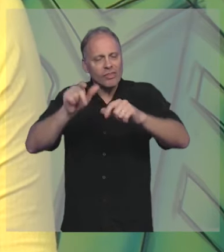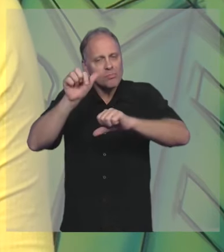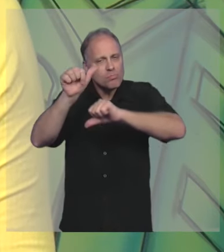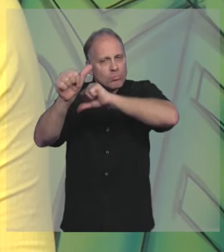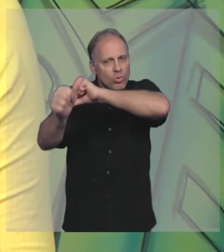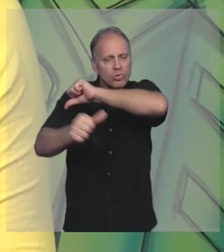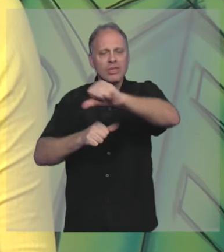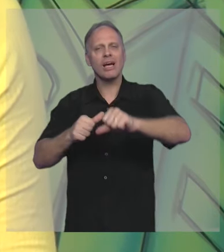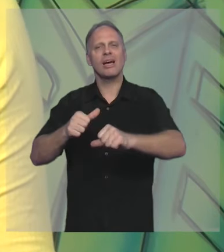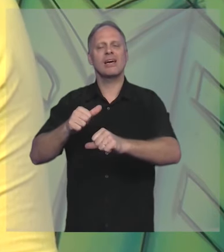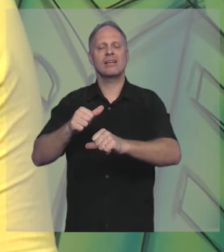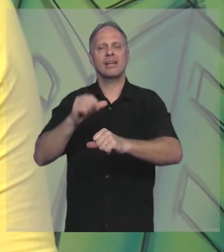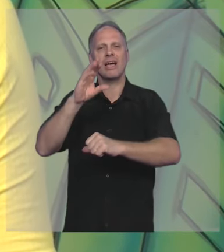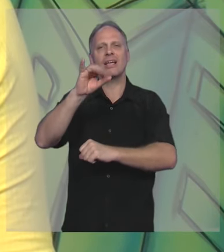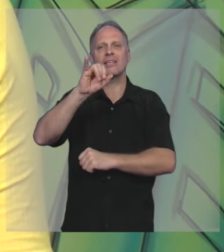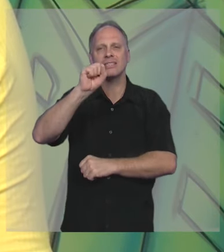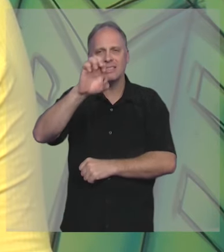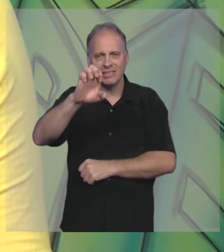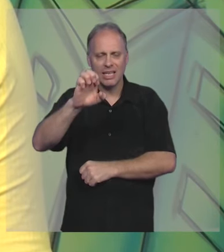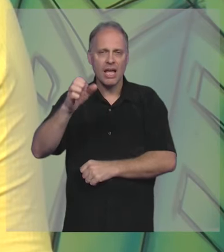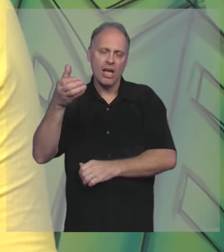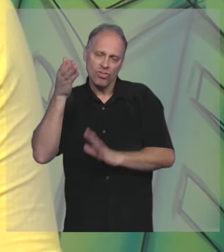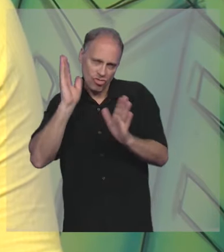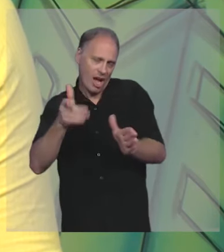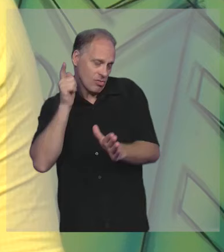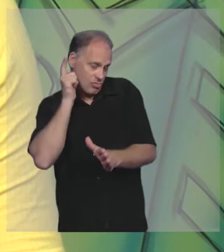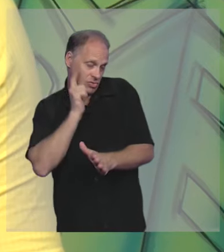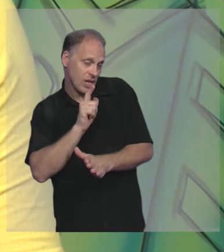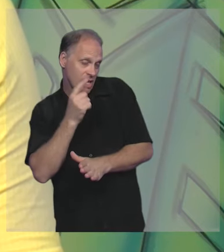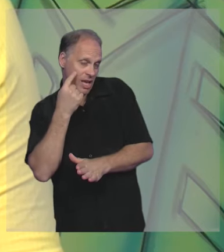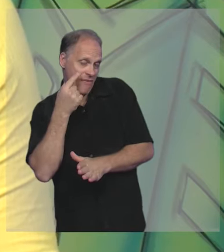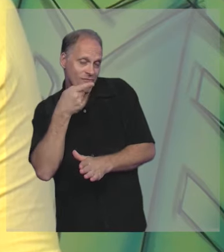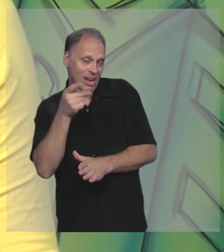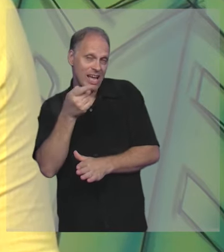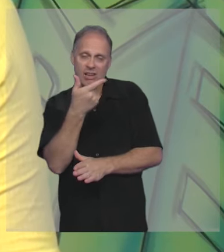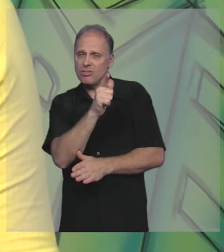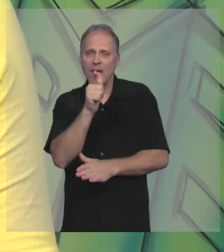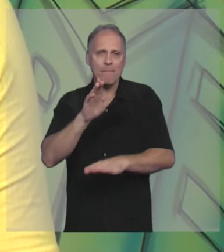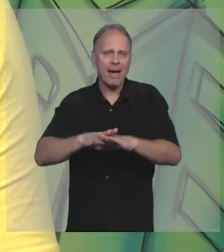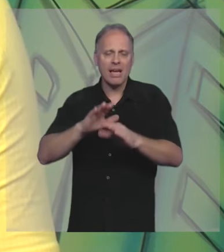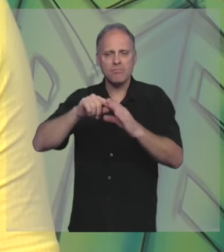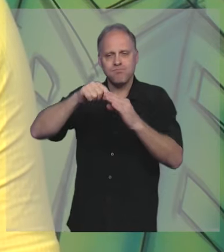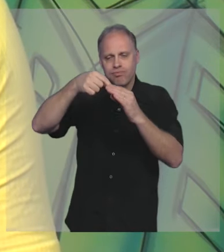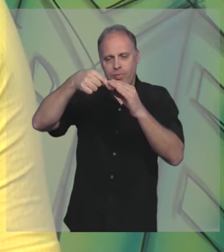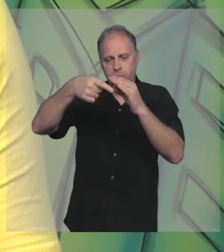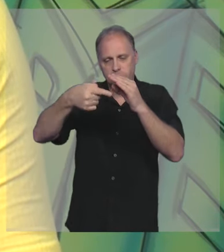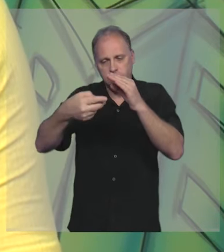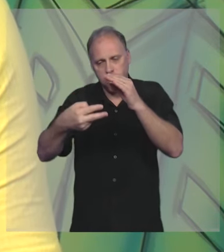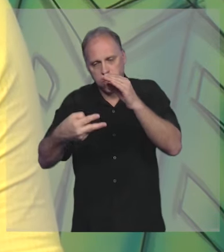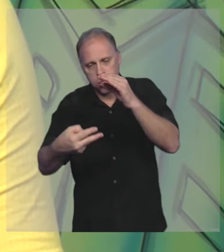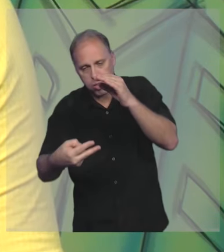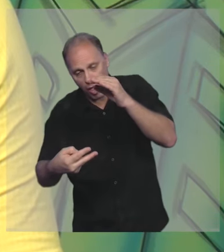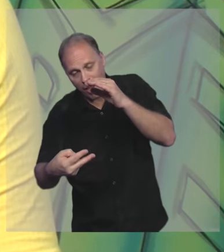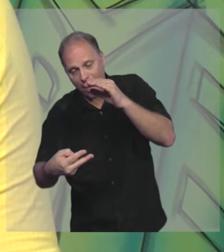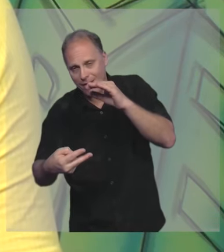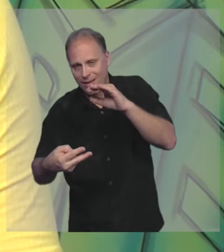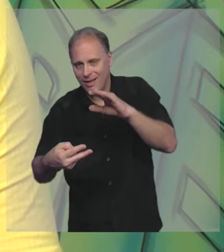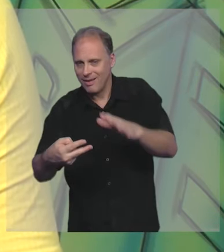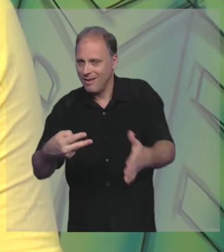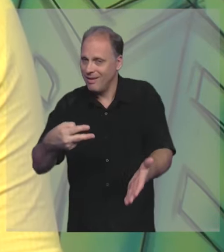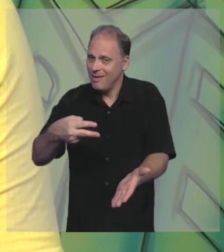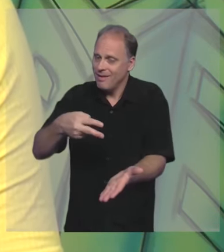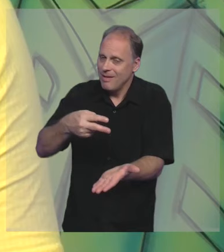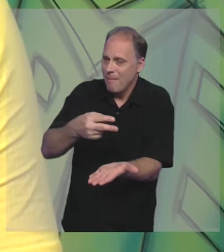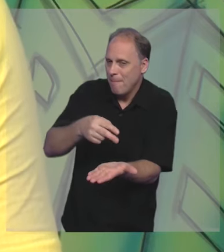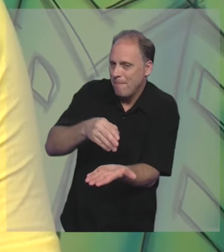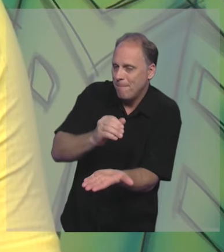sair da crise, né? Na verdade, a gente já consegue dizer que a gente não está mais caindo. A gente conseguiu estagnar e a gente começa a